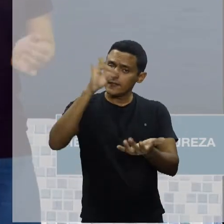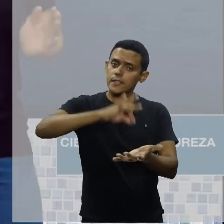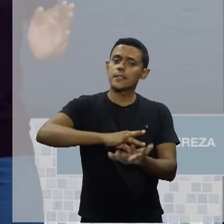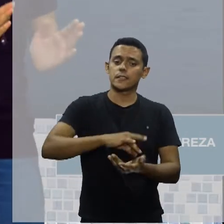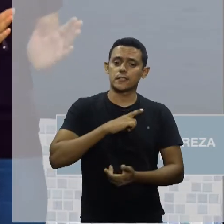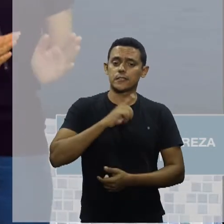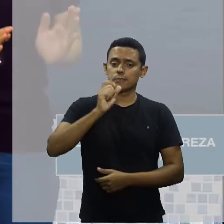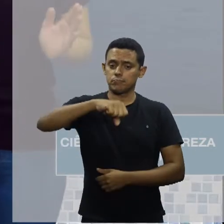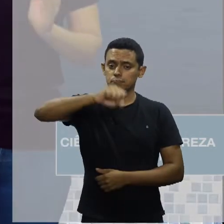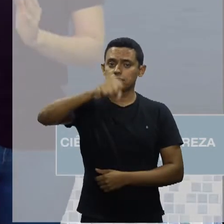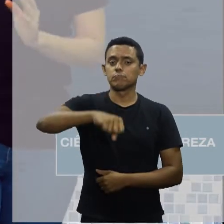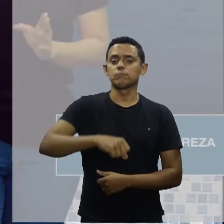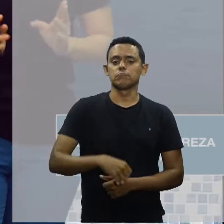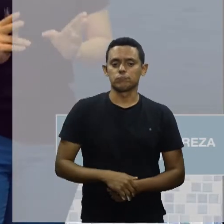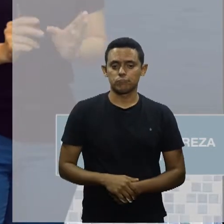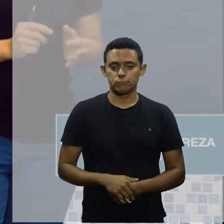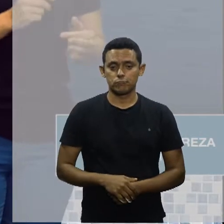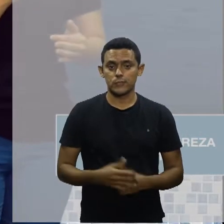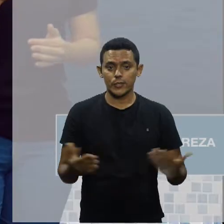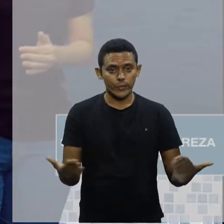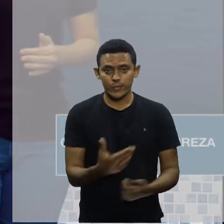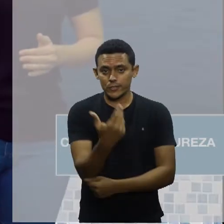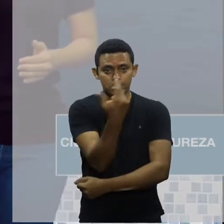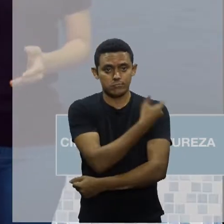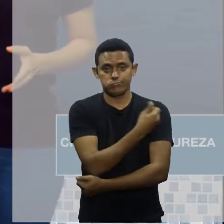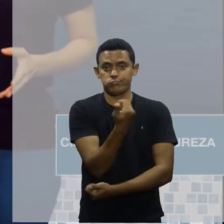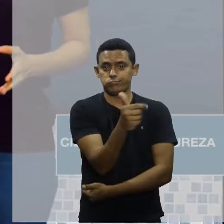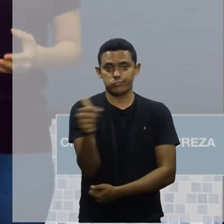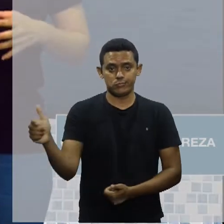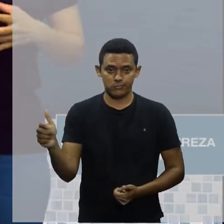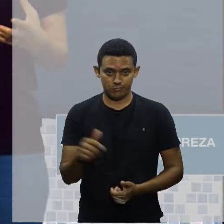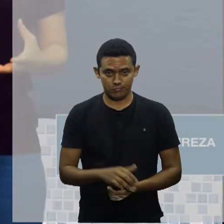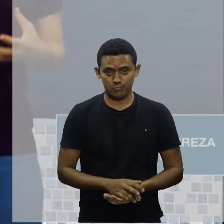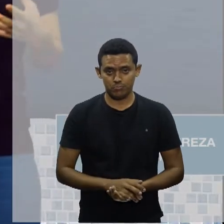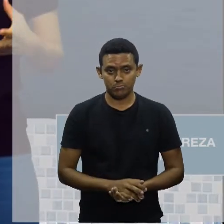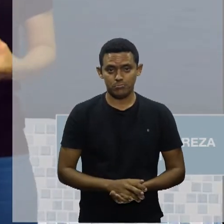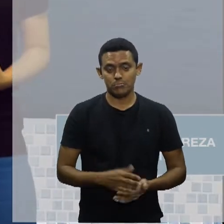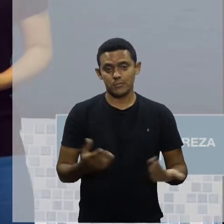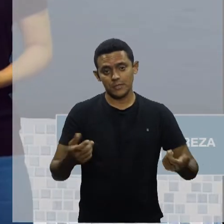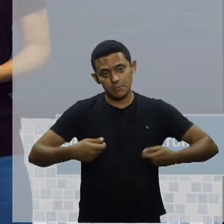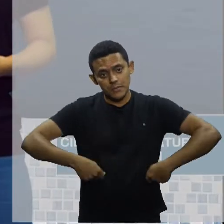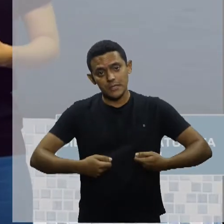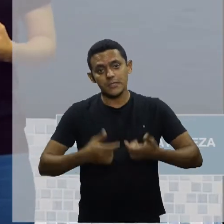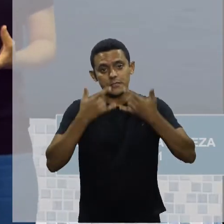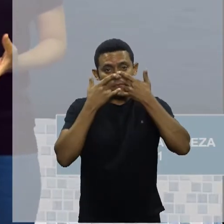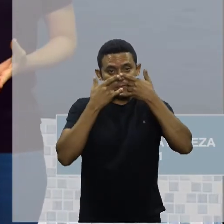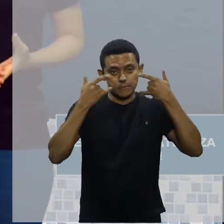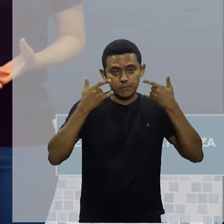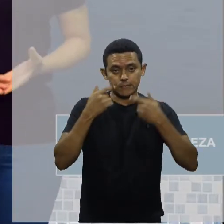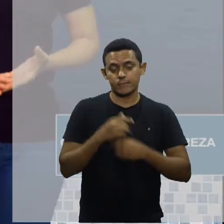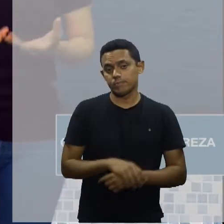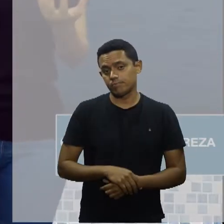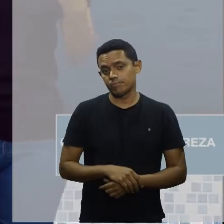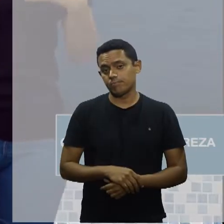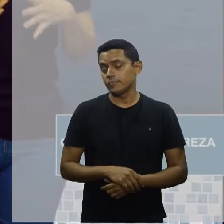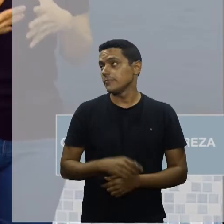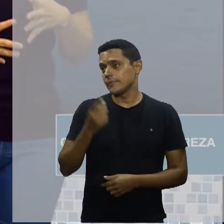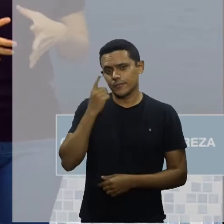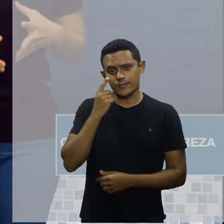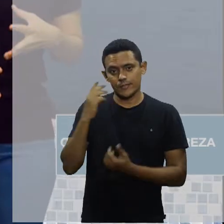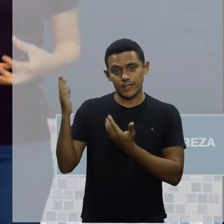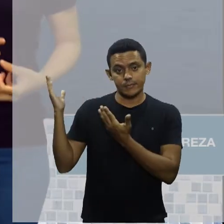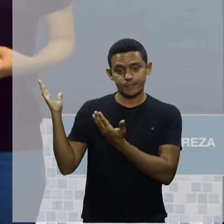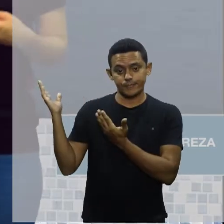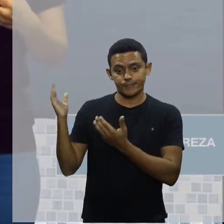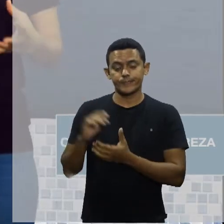seguida, há três desenhos, né? Tem um senhor velhinho usando máscara, ao centro tem uma pessoa com